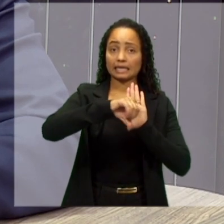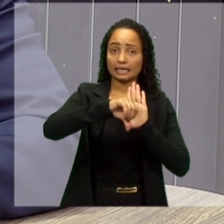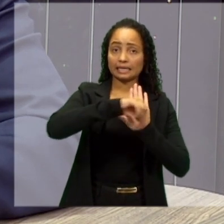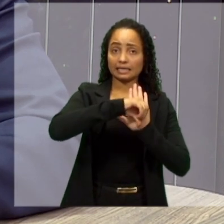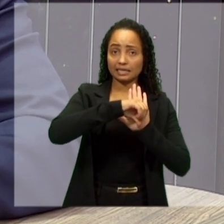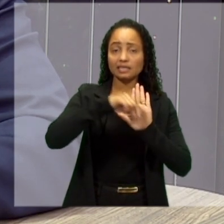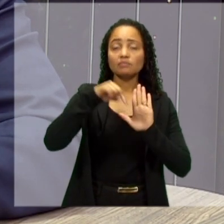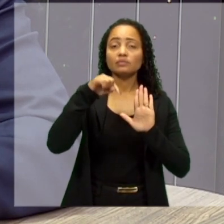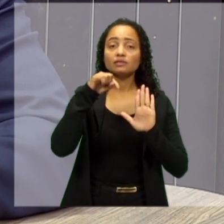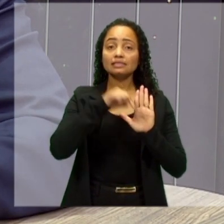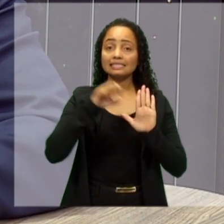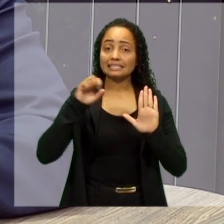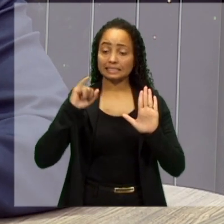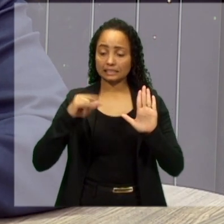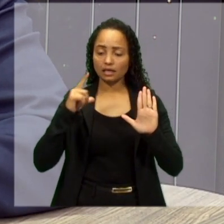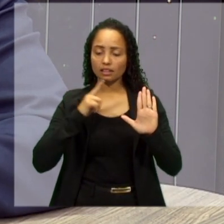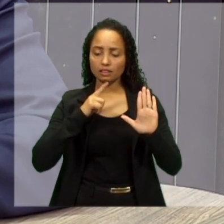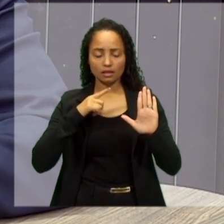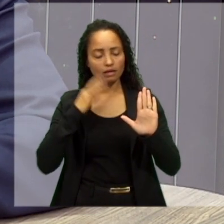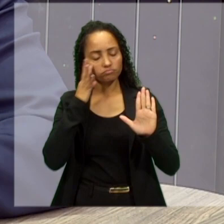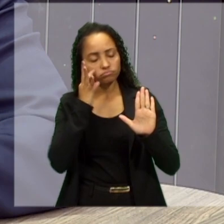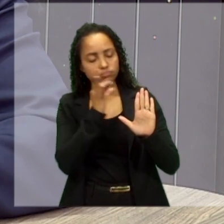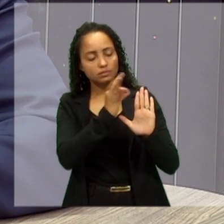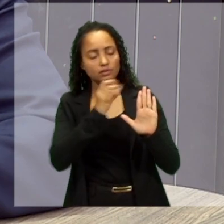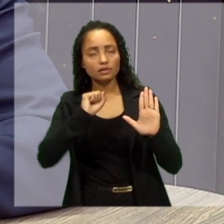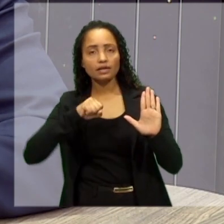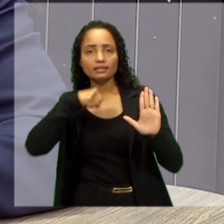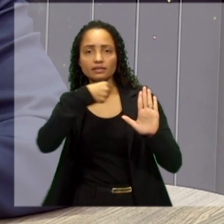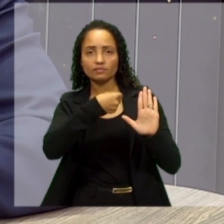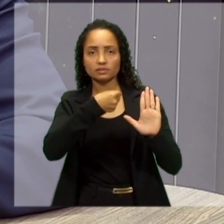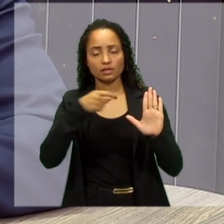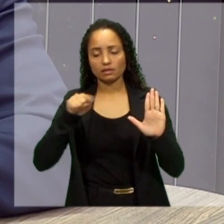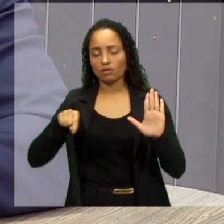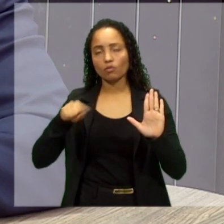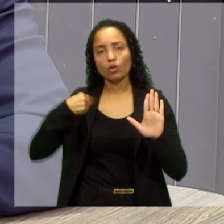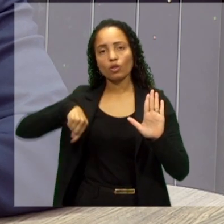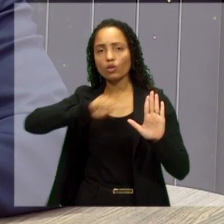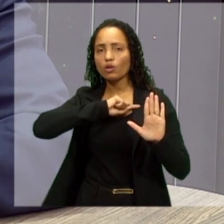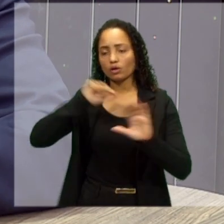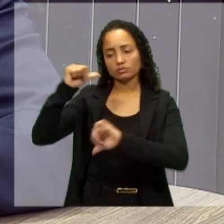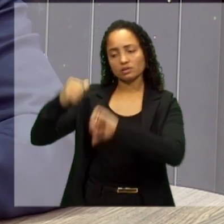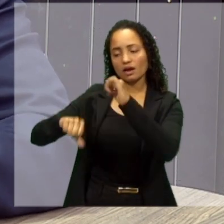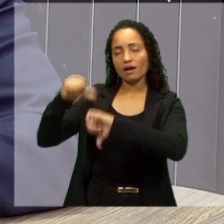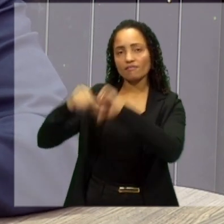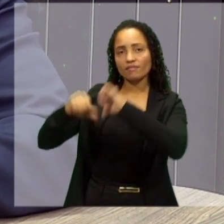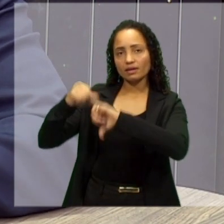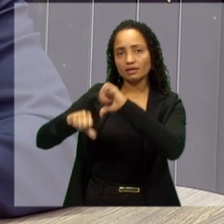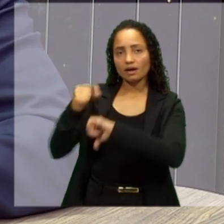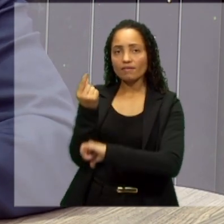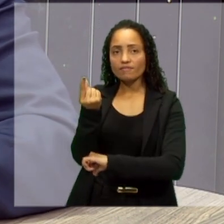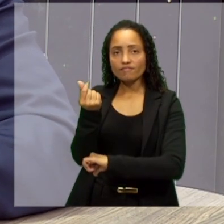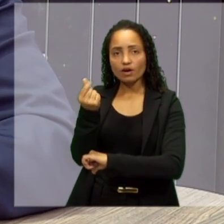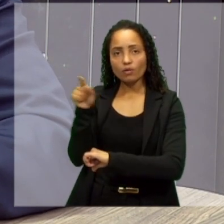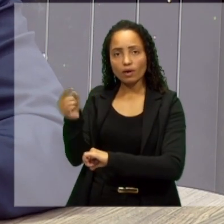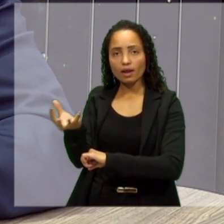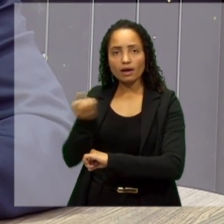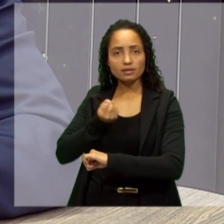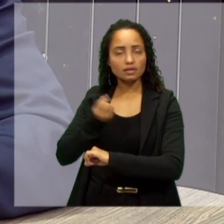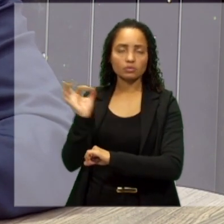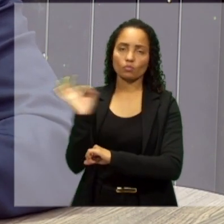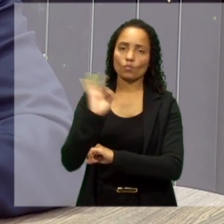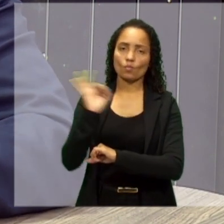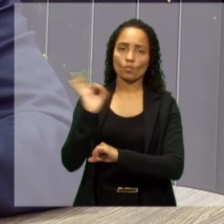sendo acompanhado por uma defesa. Então, a questão da renda ela não é analisada na defesa criminal. Por quê? Se o acusado não